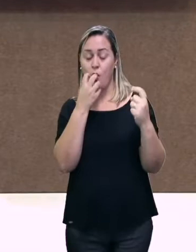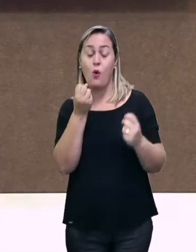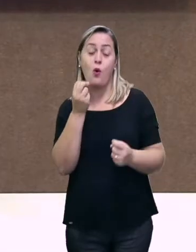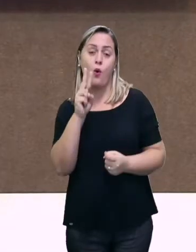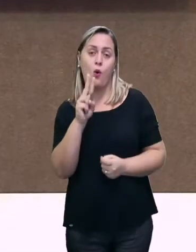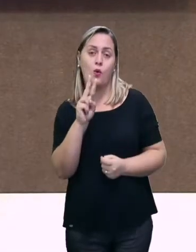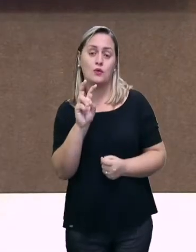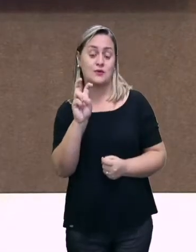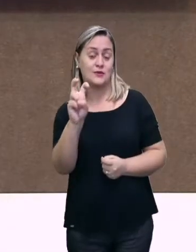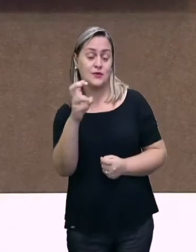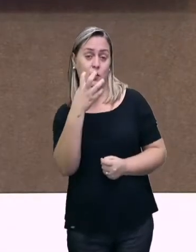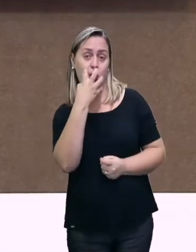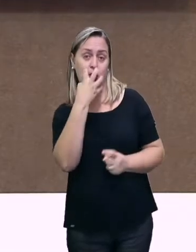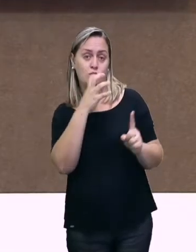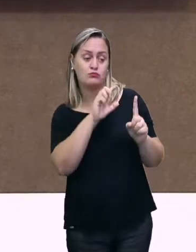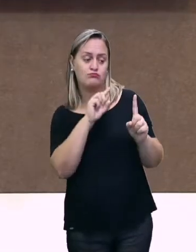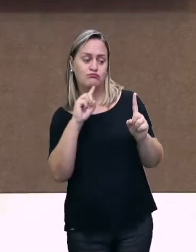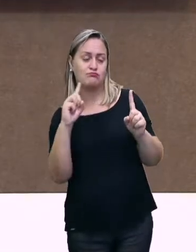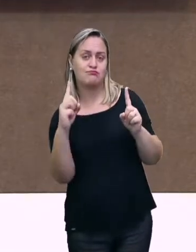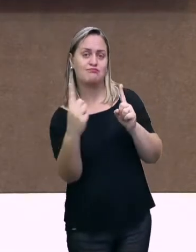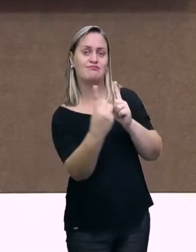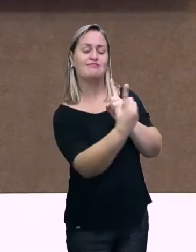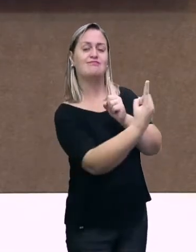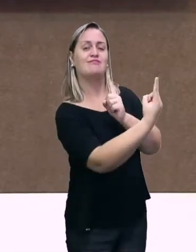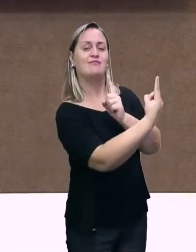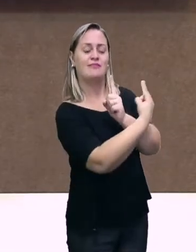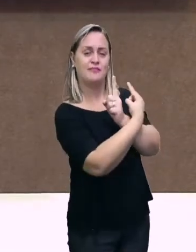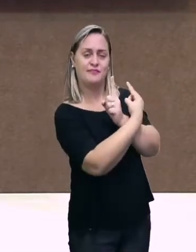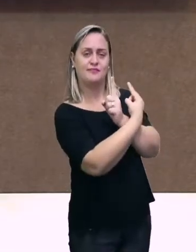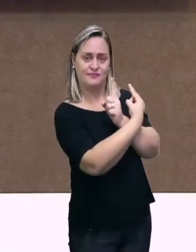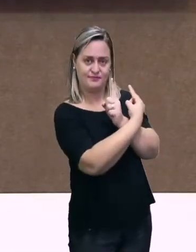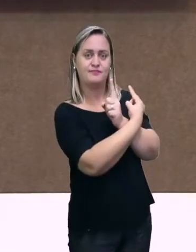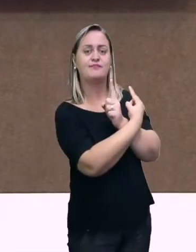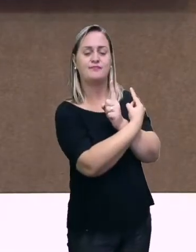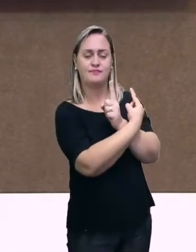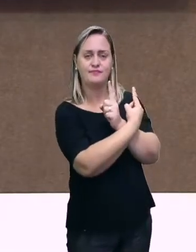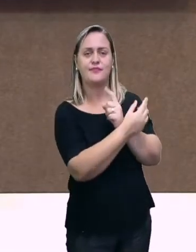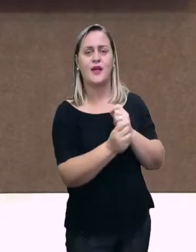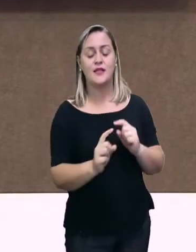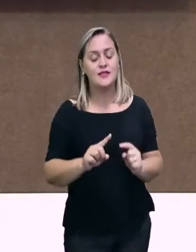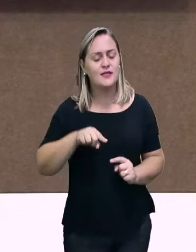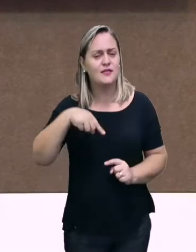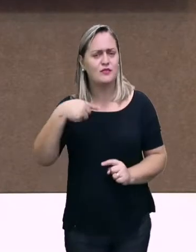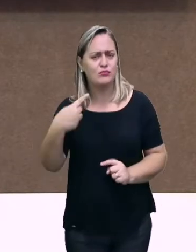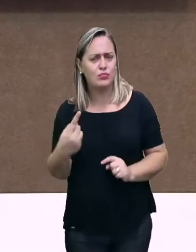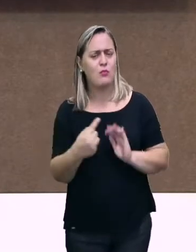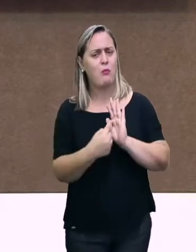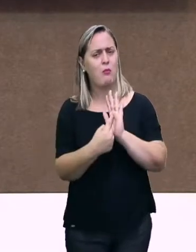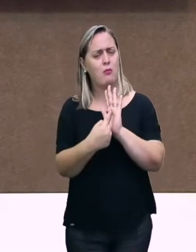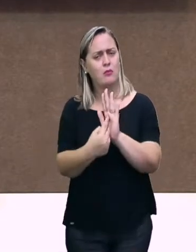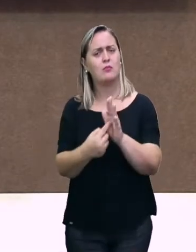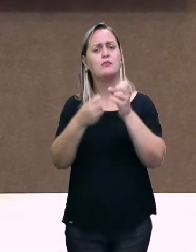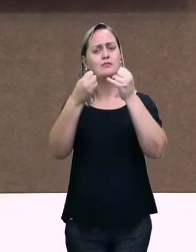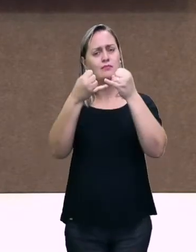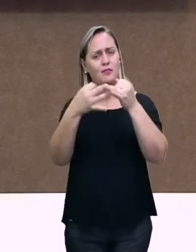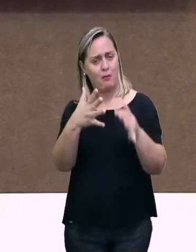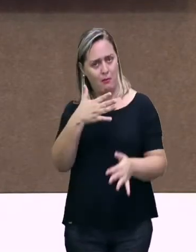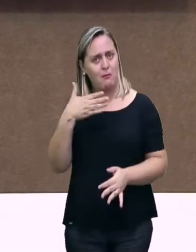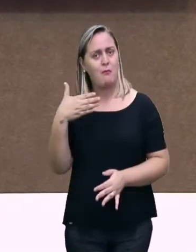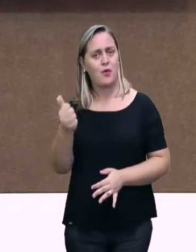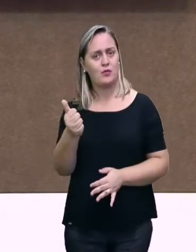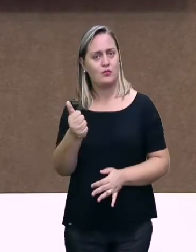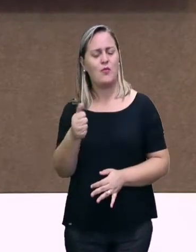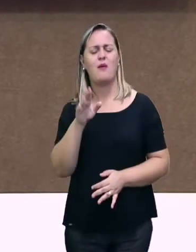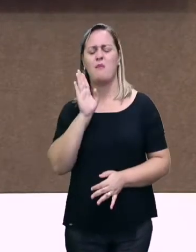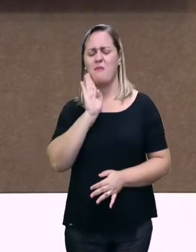cercar essa onça. Aí tem todo o procedimento do jogo lá, que uma outra oportunidade de aula a gente vai entrar mais em detalhes. Mas é